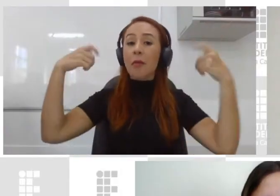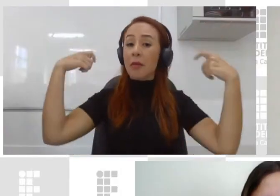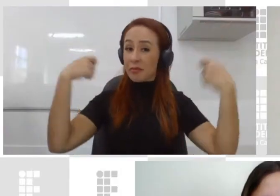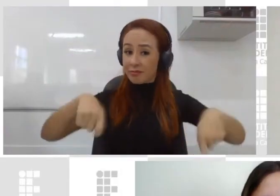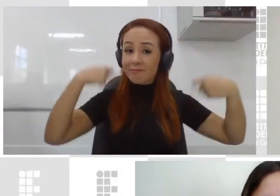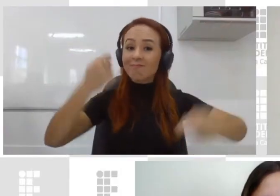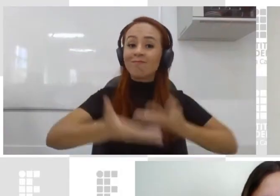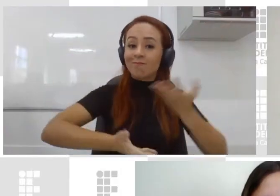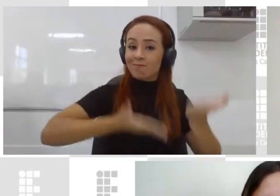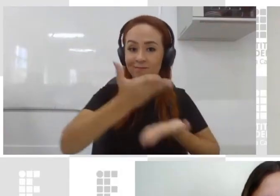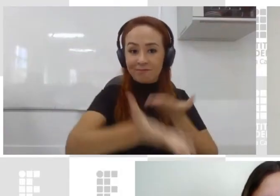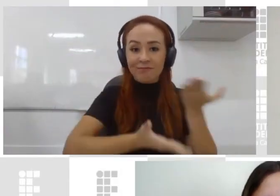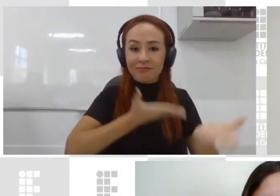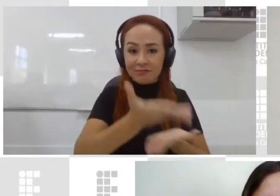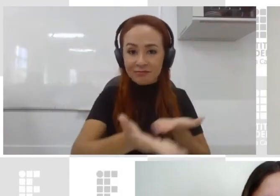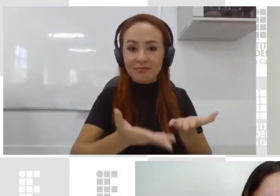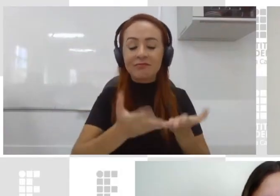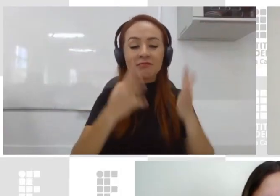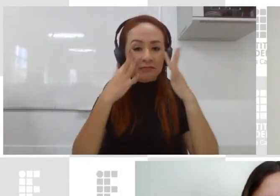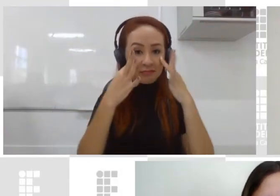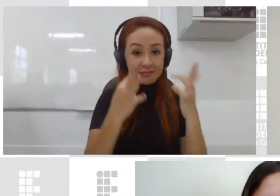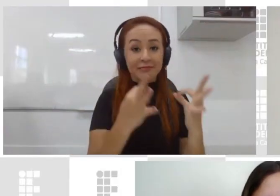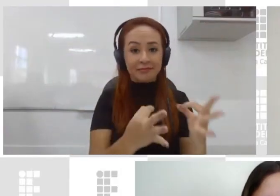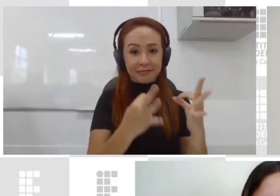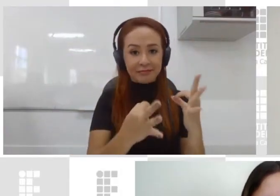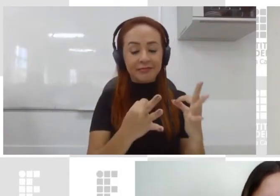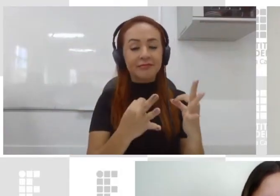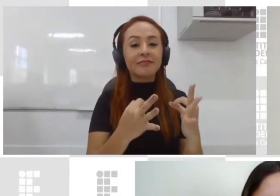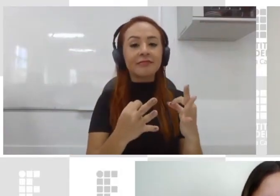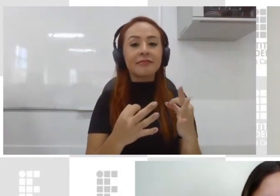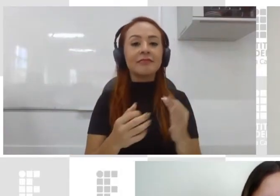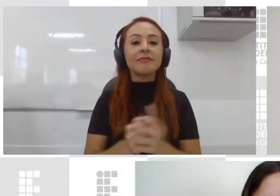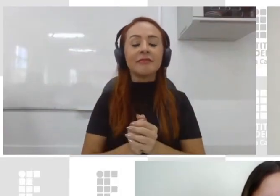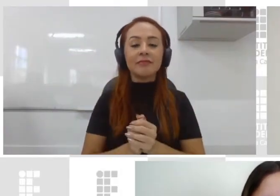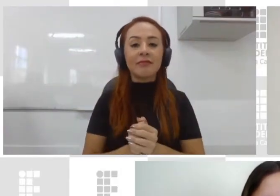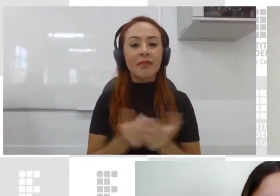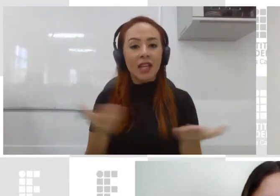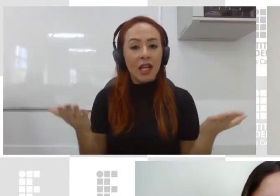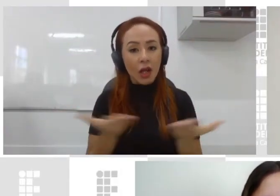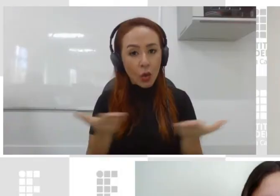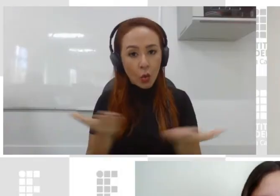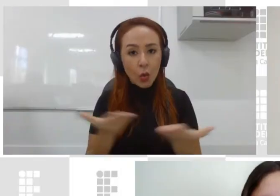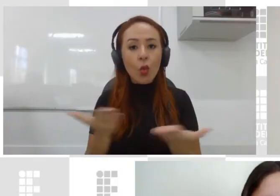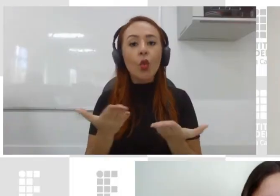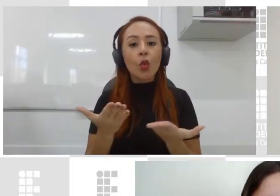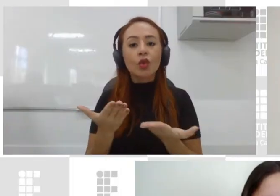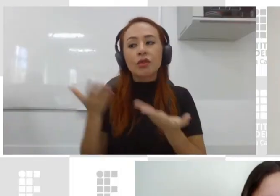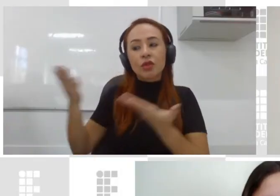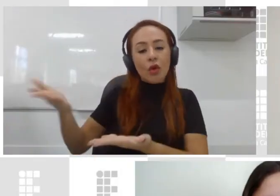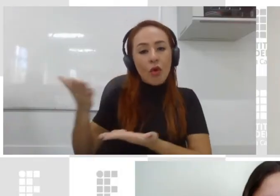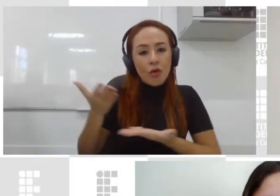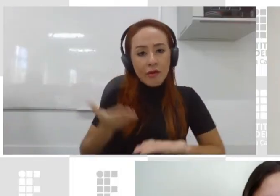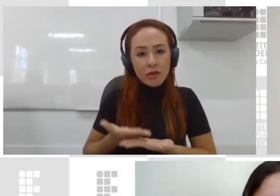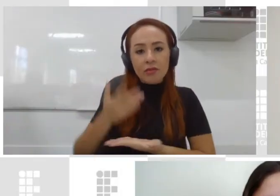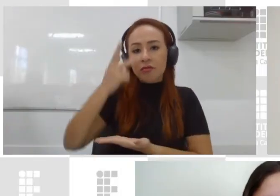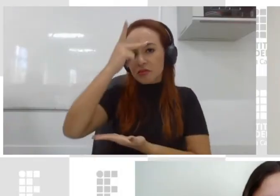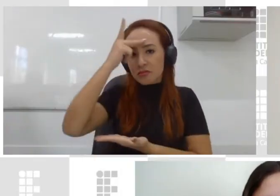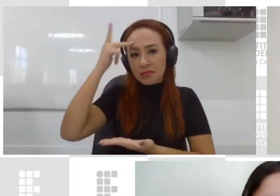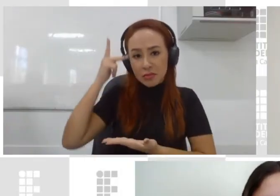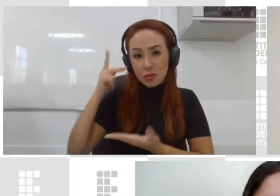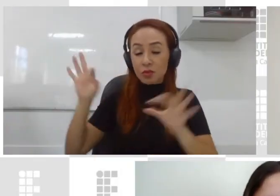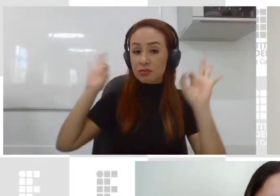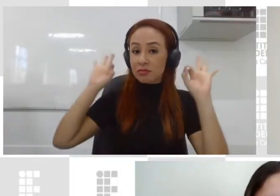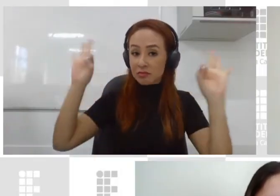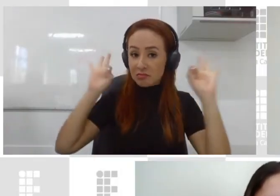esse debate, para trazer esses dados, nós temos a alegria, a honra de receber hoje um